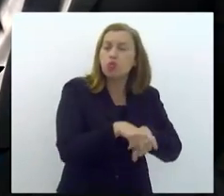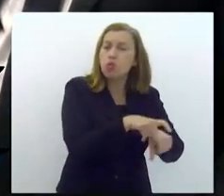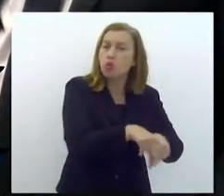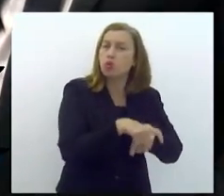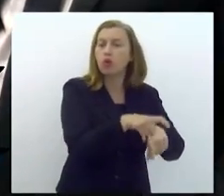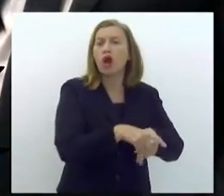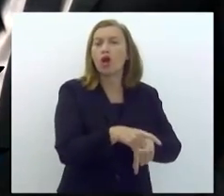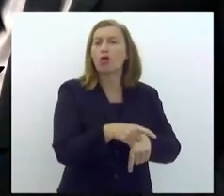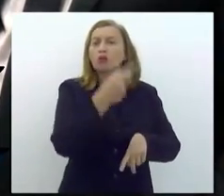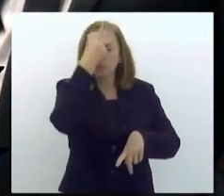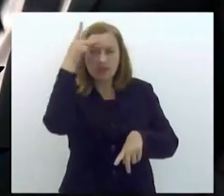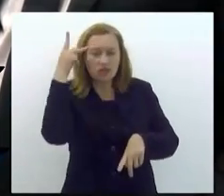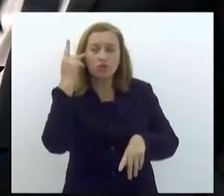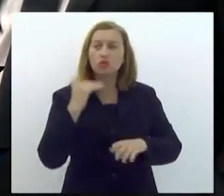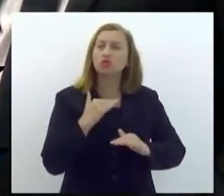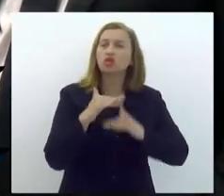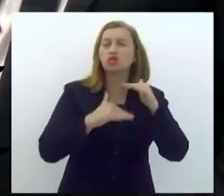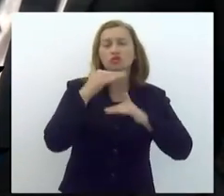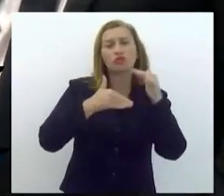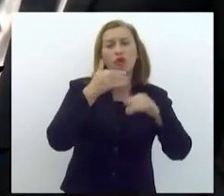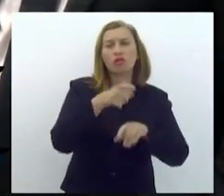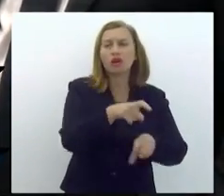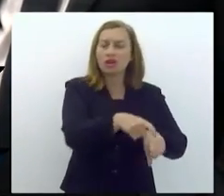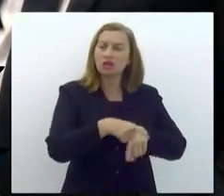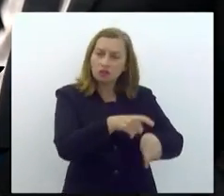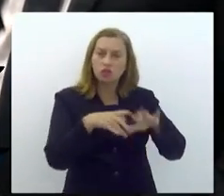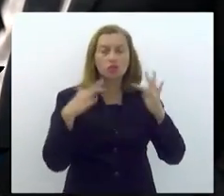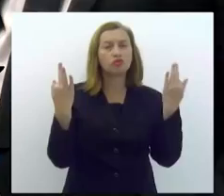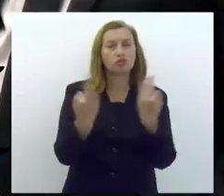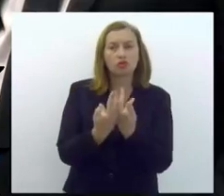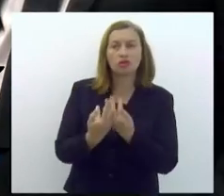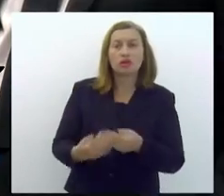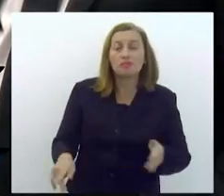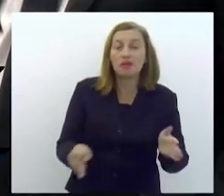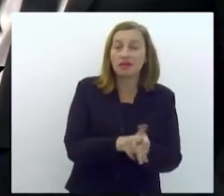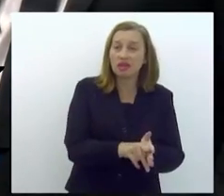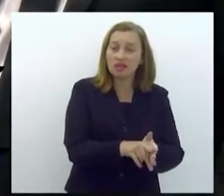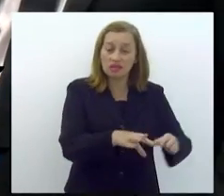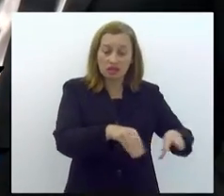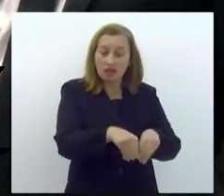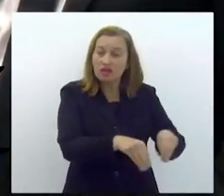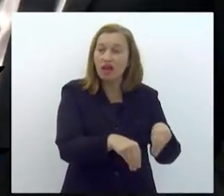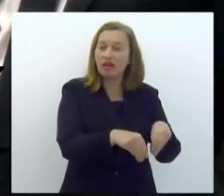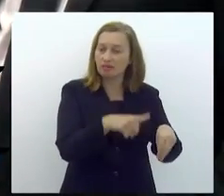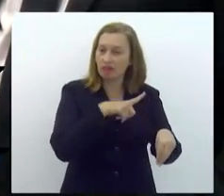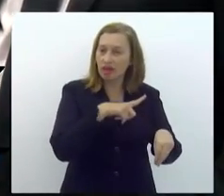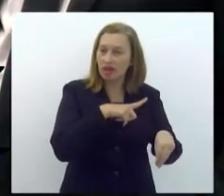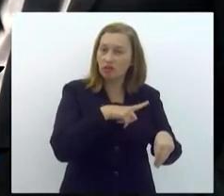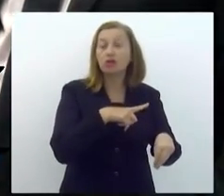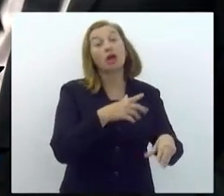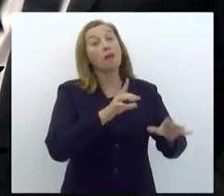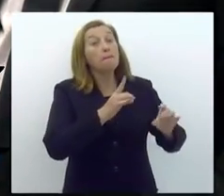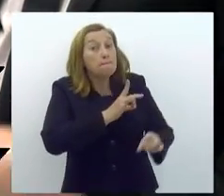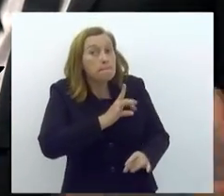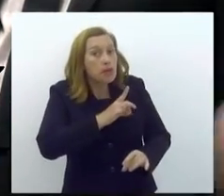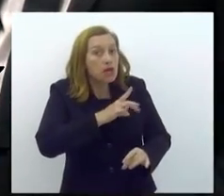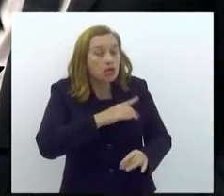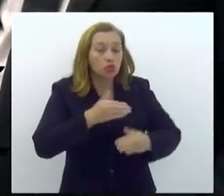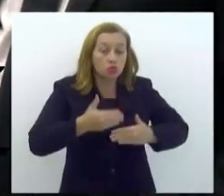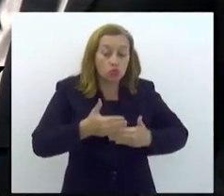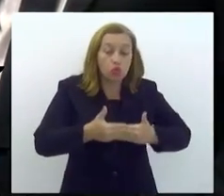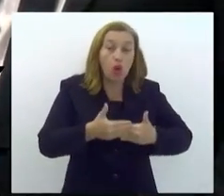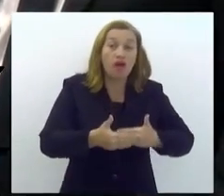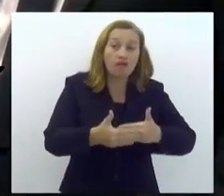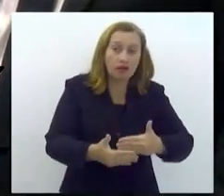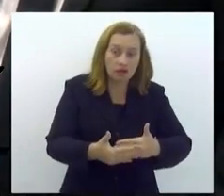pessoas que desenvolvem agricultura familiares são proprietários de terra terem receio do avanço